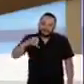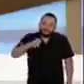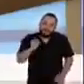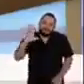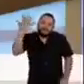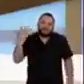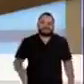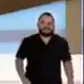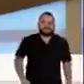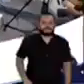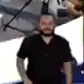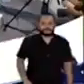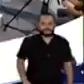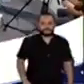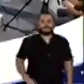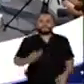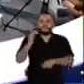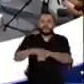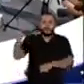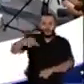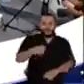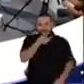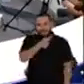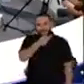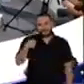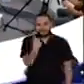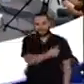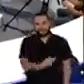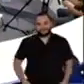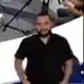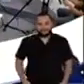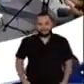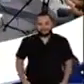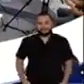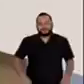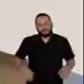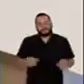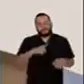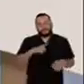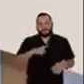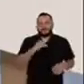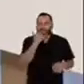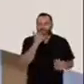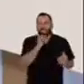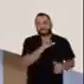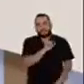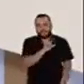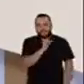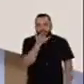vai entrevistar gente eu acho touch que é o exercício do perdão que é uma proposta de muitas